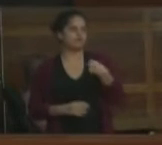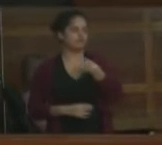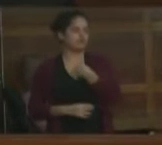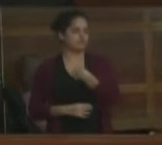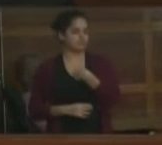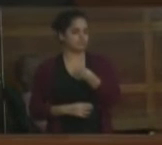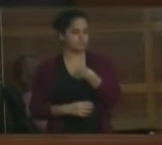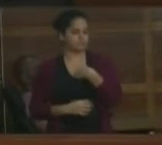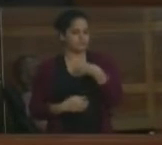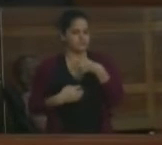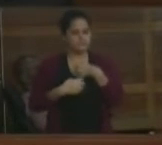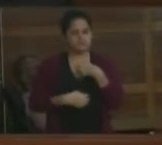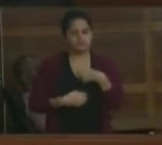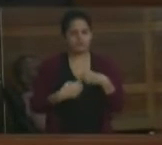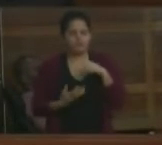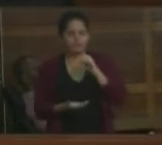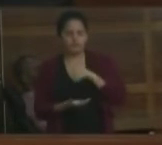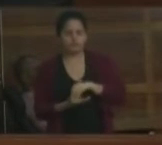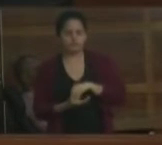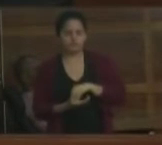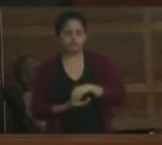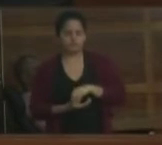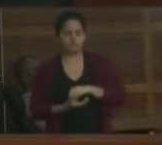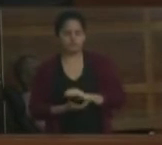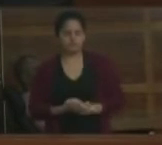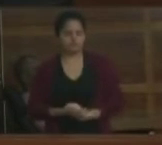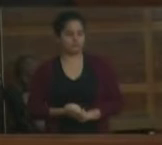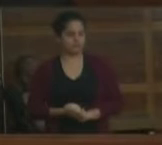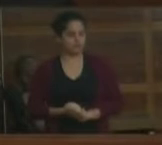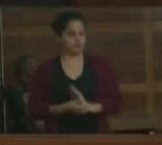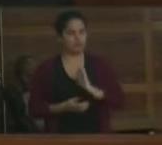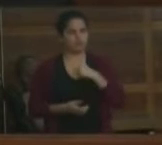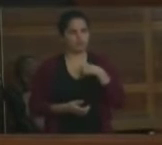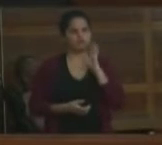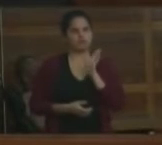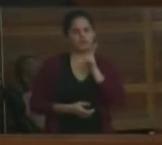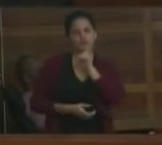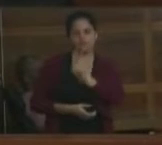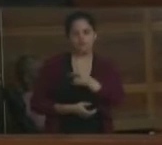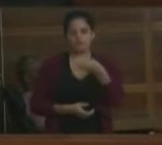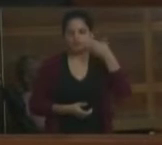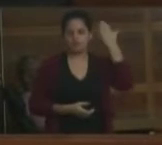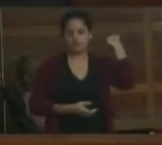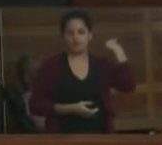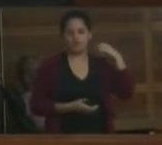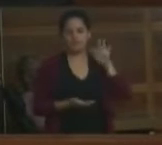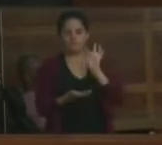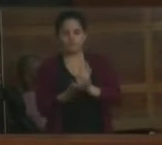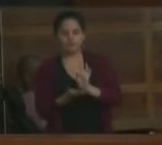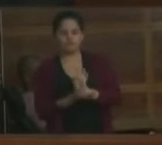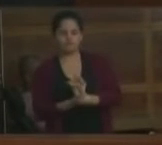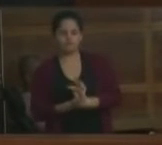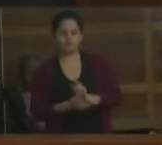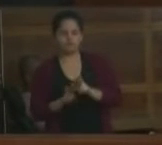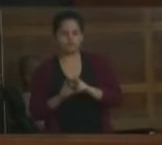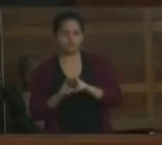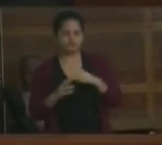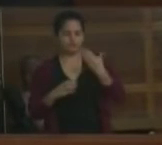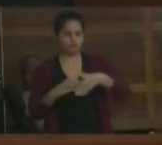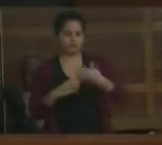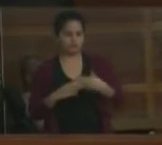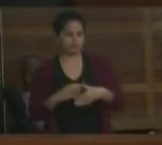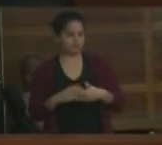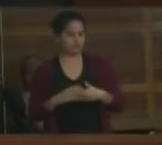também sinto a sua falta não é a primeira vez que eu coloco aqui ausência do secretário já e inclusive teve uma audiência que eu me recusei a